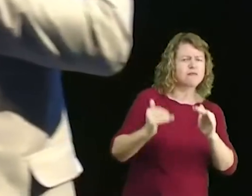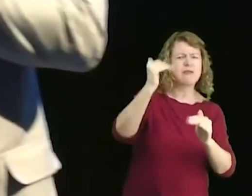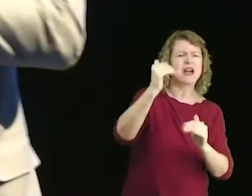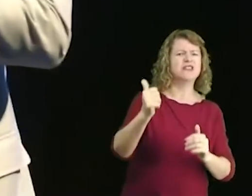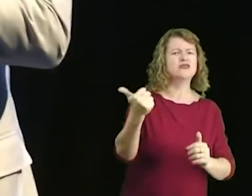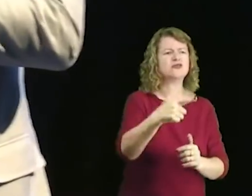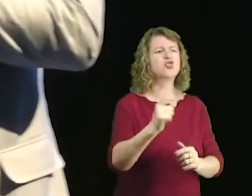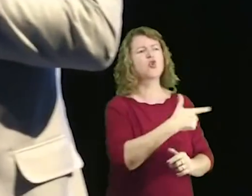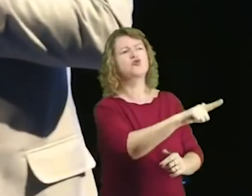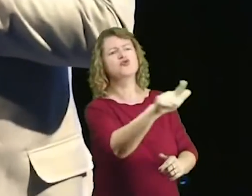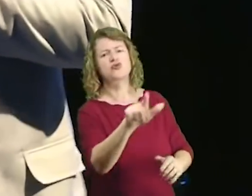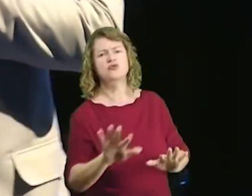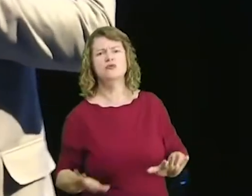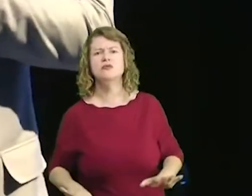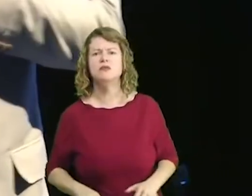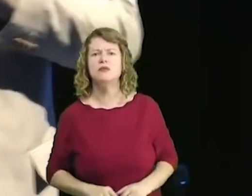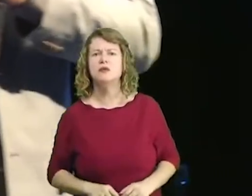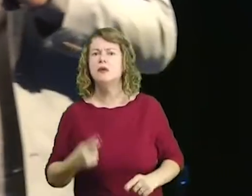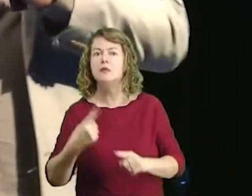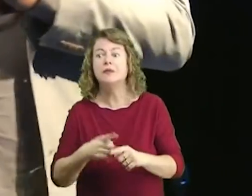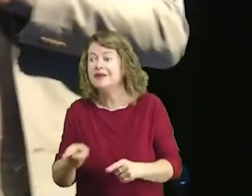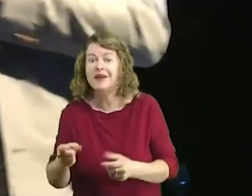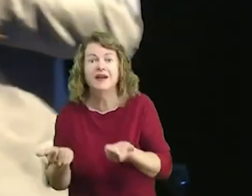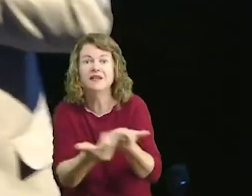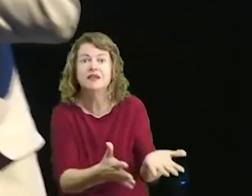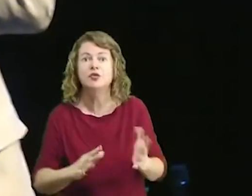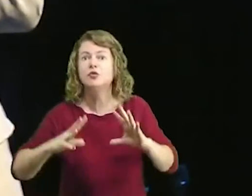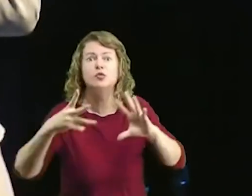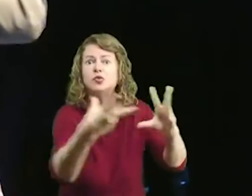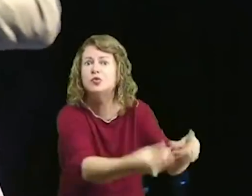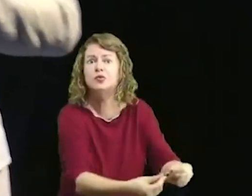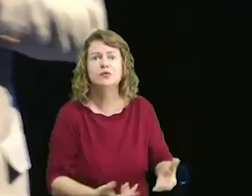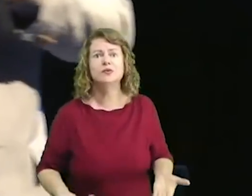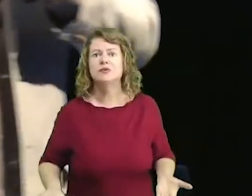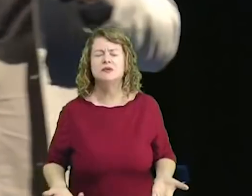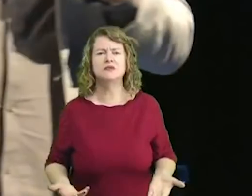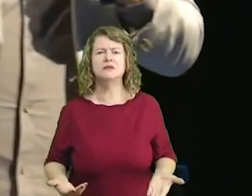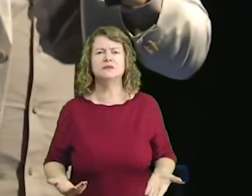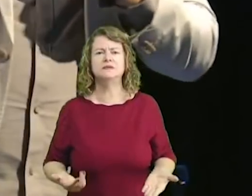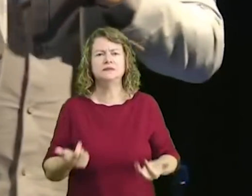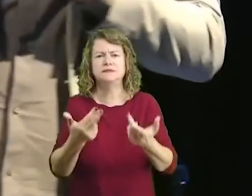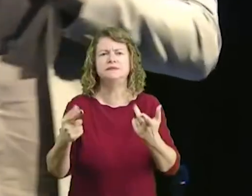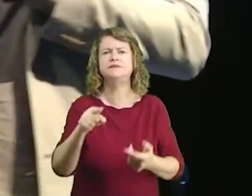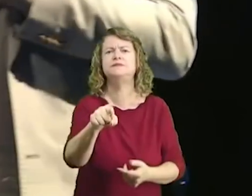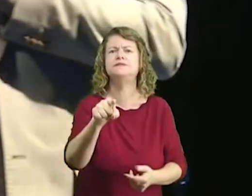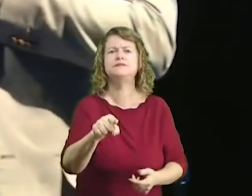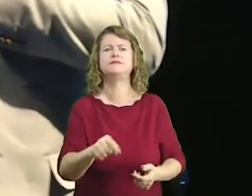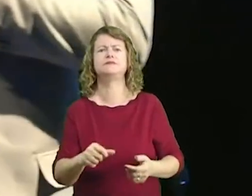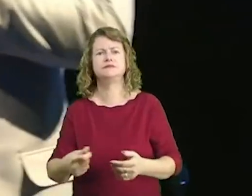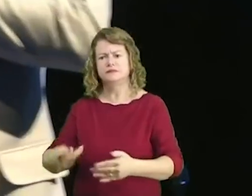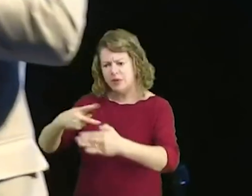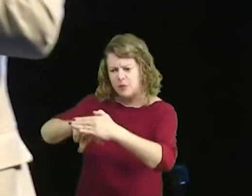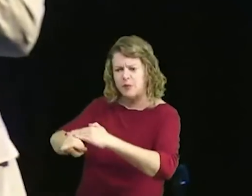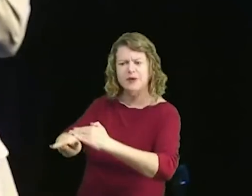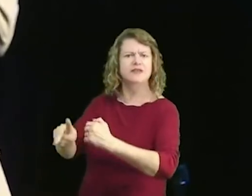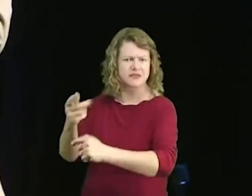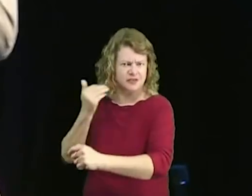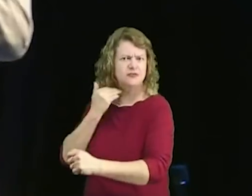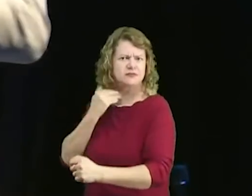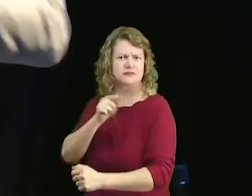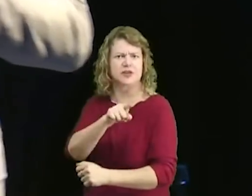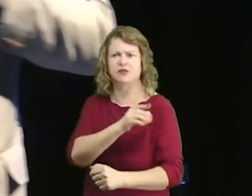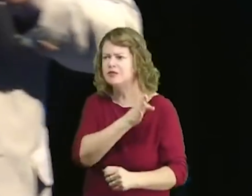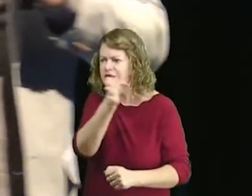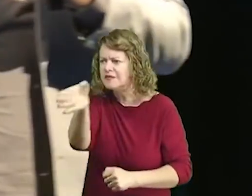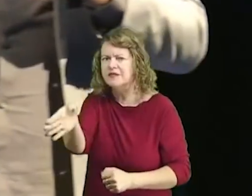pegasse tudo que você tem, suas roupas, seus bens, raspasse lá o dinheiro que tivesse na tua poupança, trouxesse tudo que você tem,